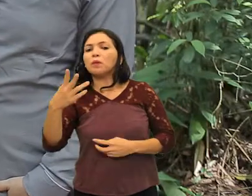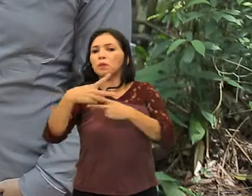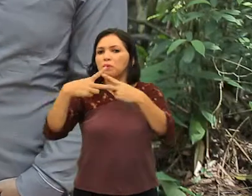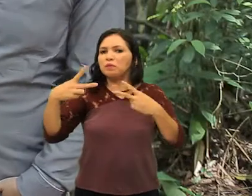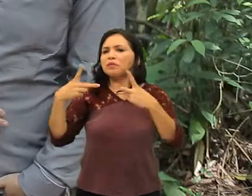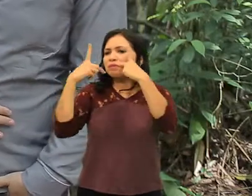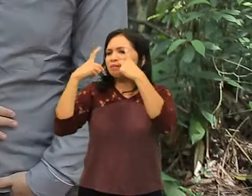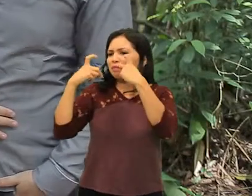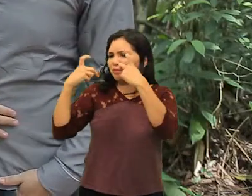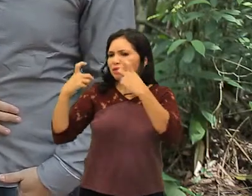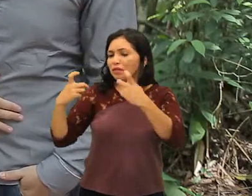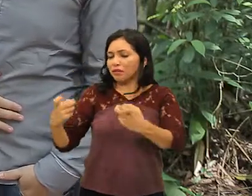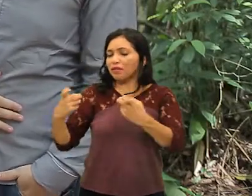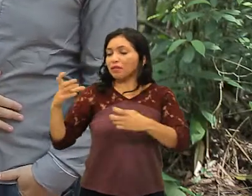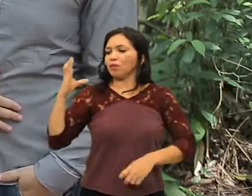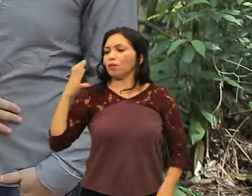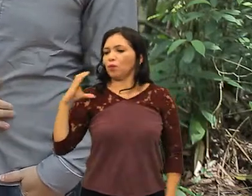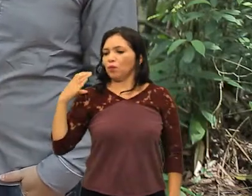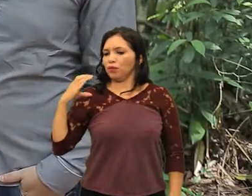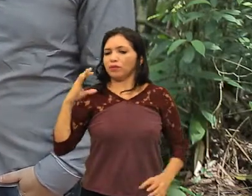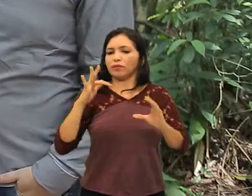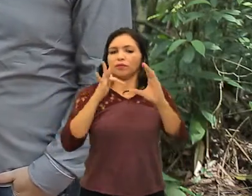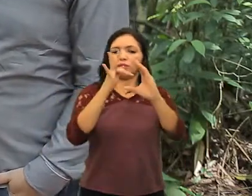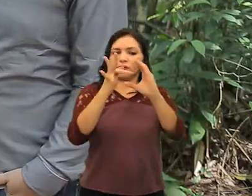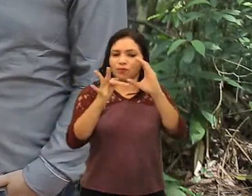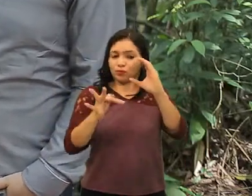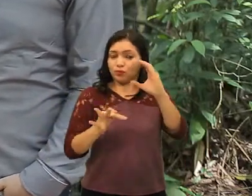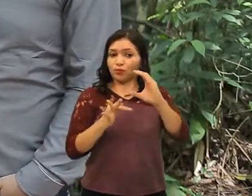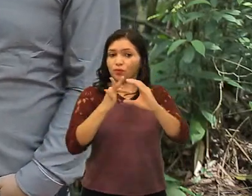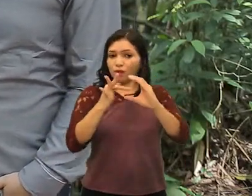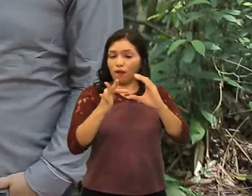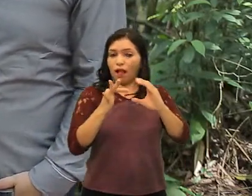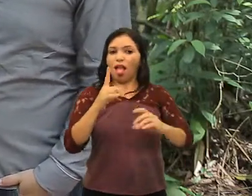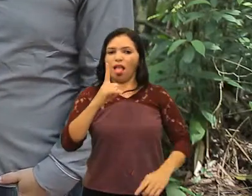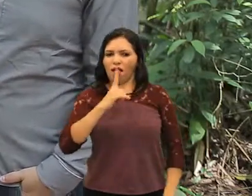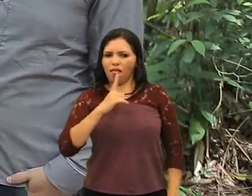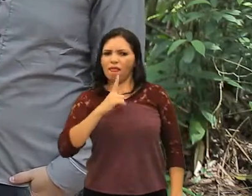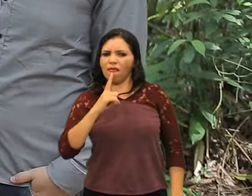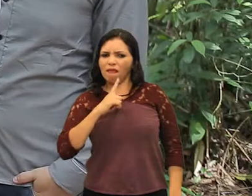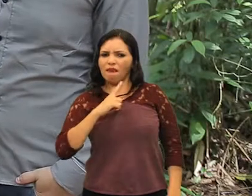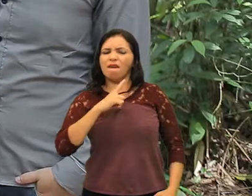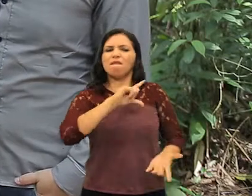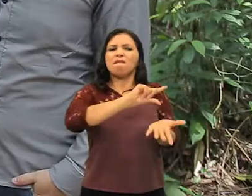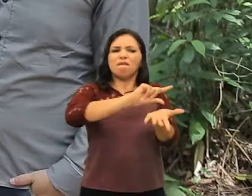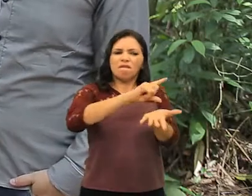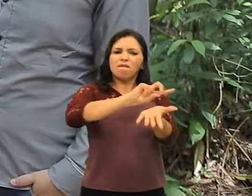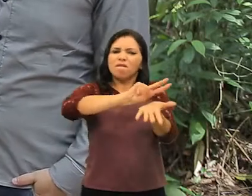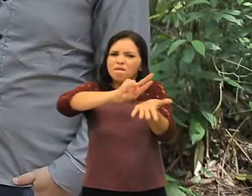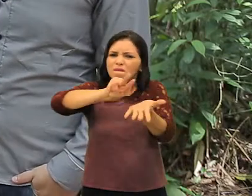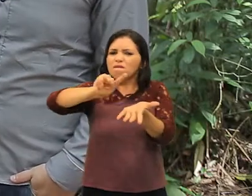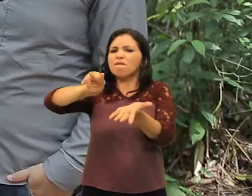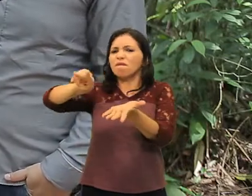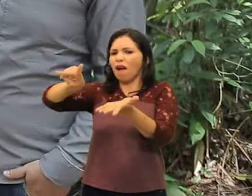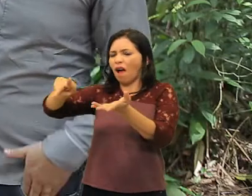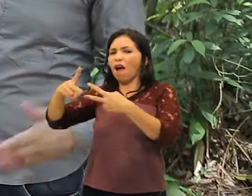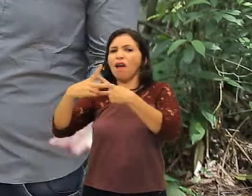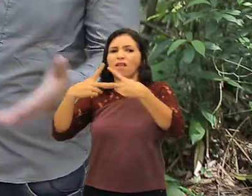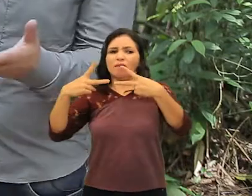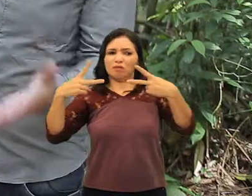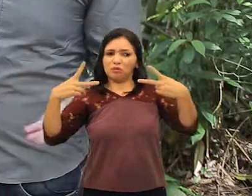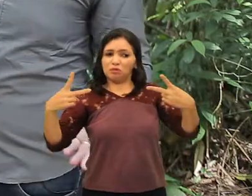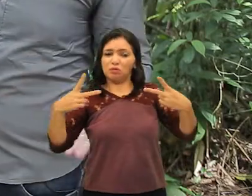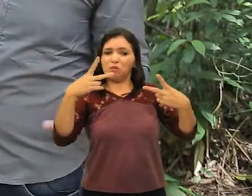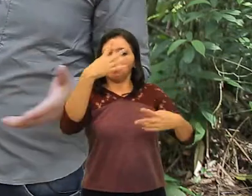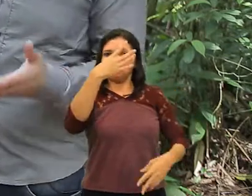coordenação diocesana aqui da campanha da fraternidade em nossa diocese, ela esteve empenhada aí nas ações durante o período quaresmal e, claro,